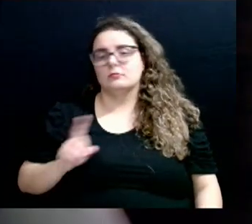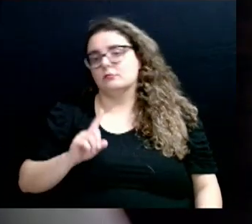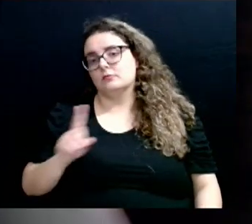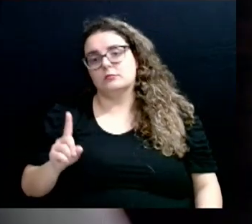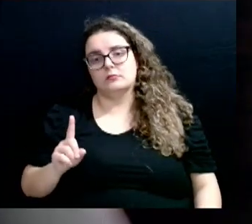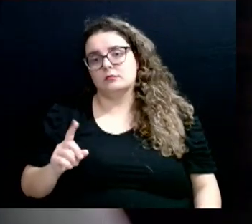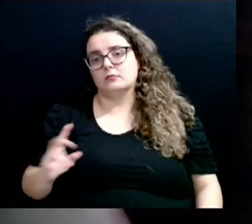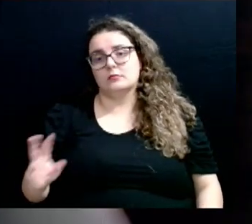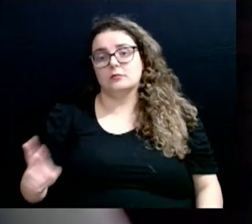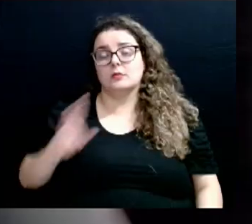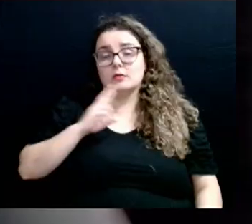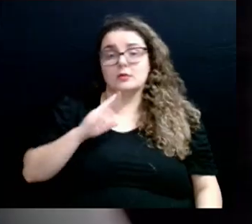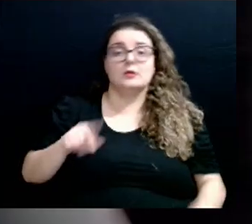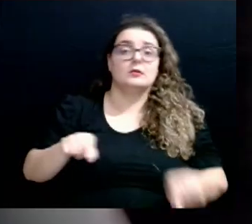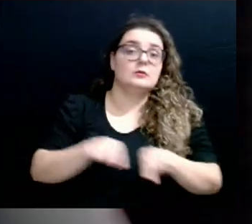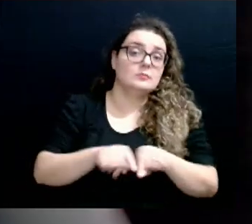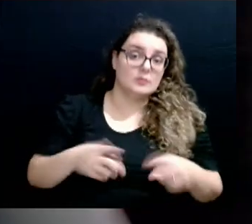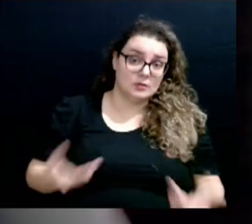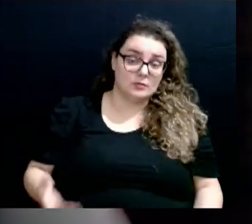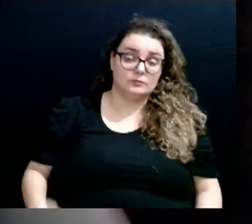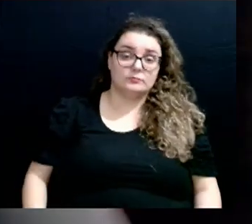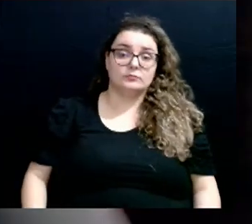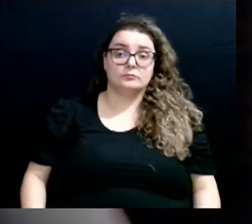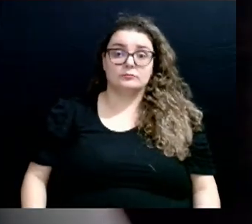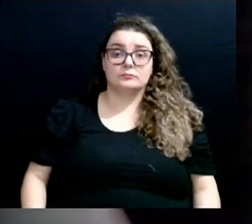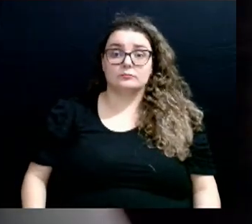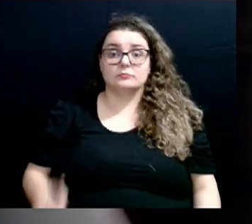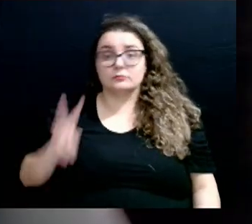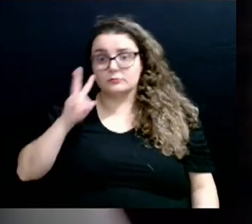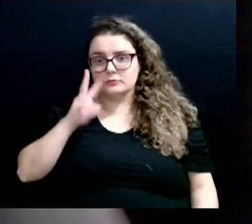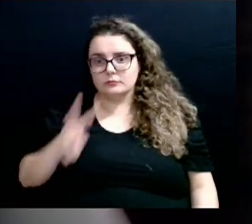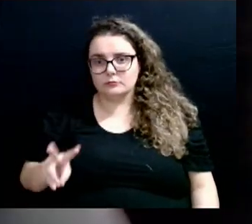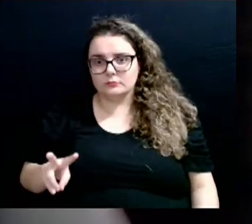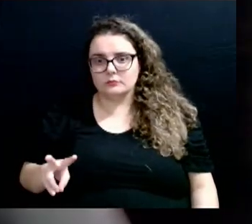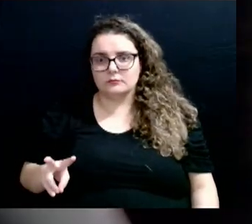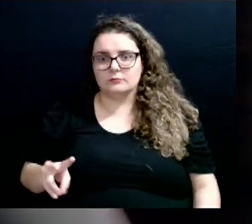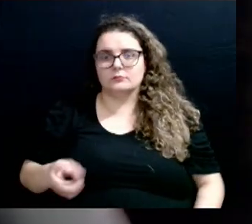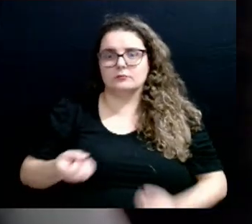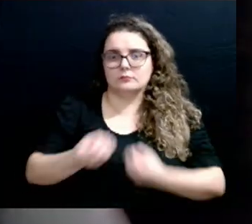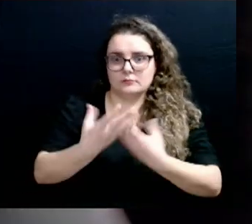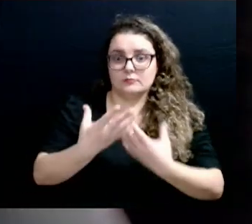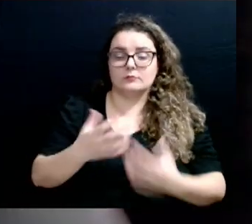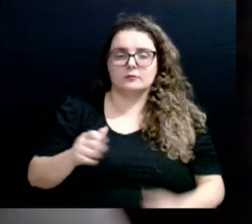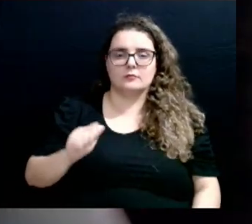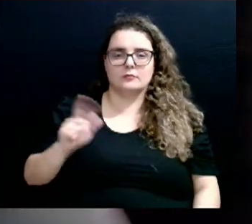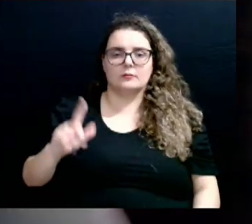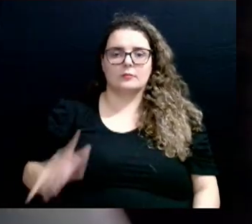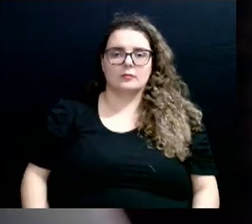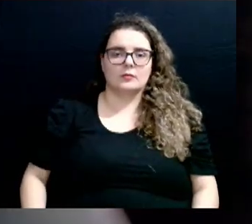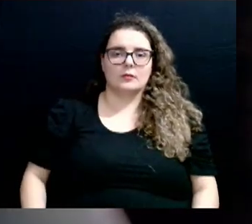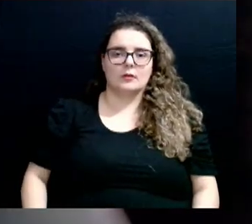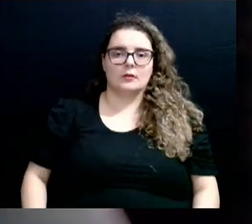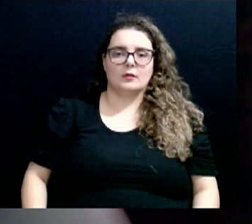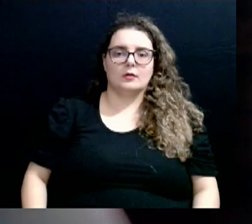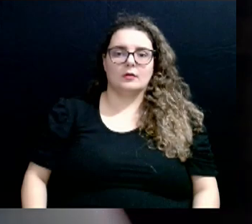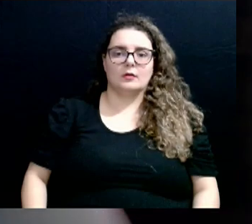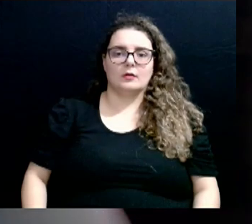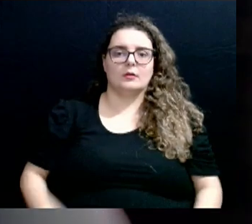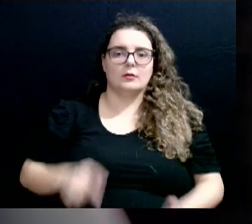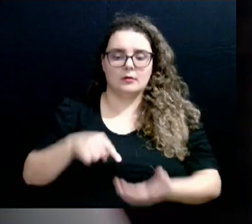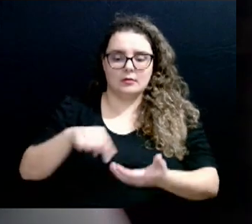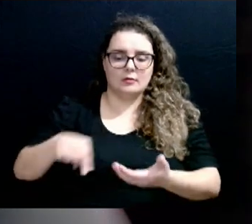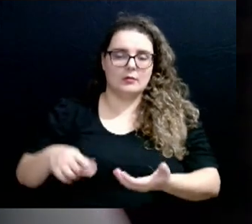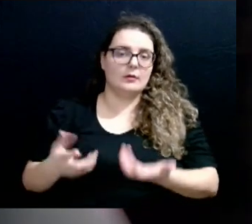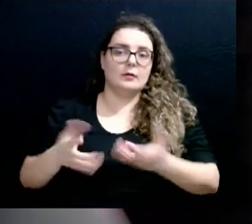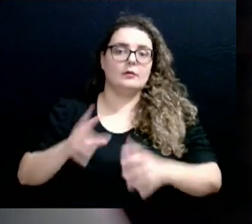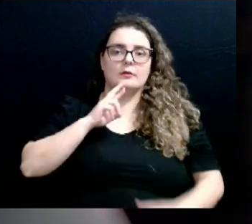mesmo tempo, às vezes, a gente olha ali, aí aparece o azulzinho lá, aí você fala, pronto, o outro lado não quer me responder, ou vai